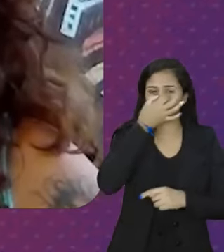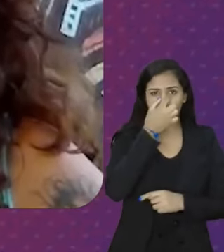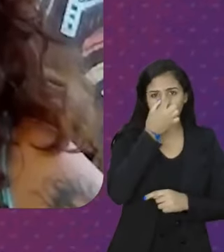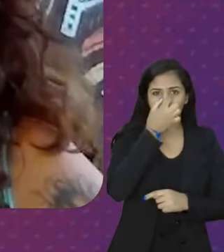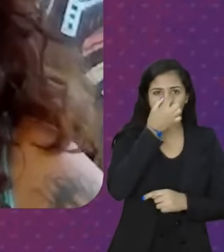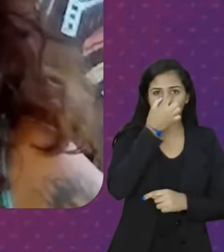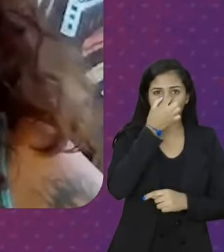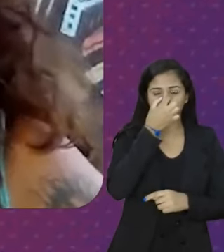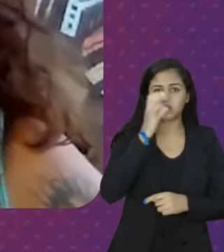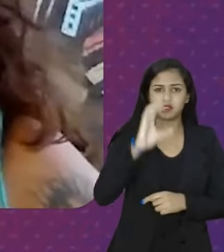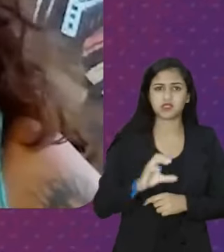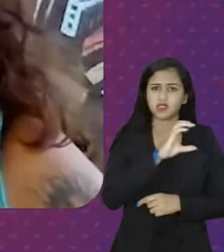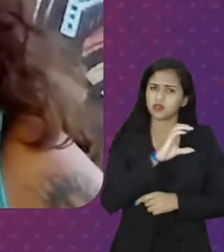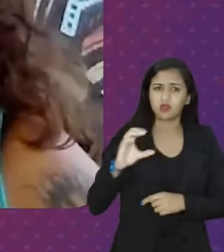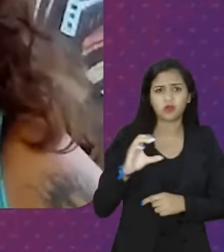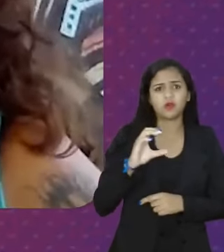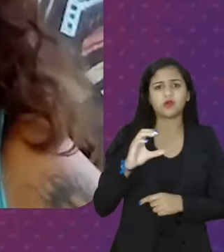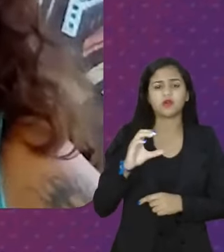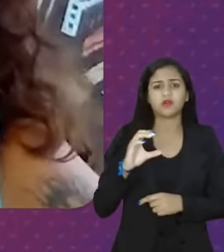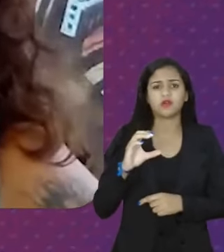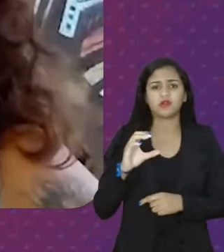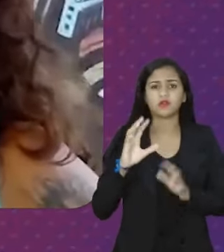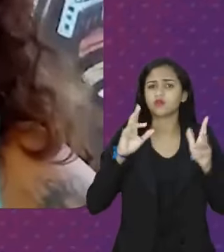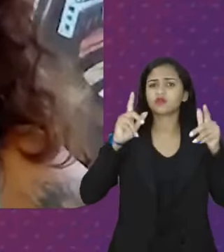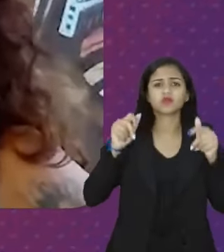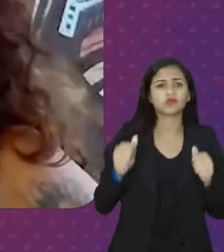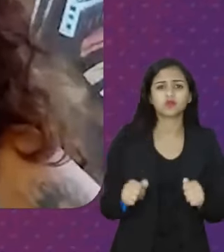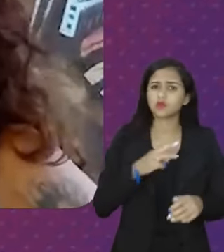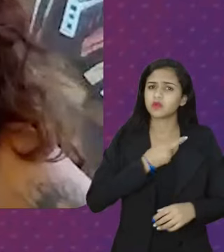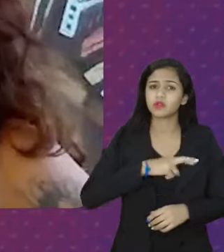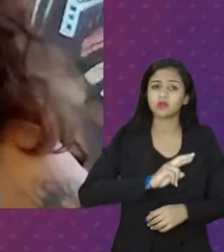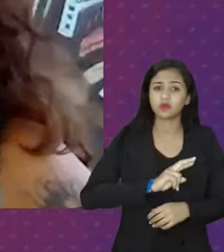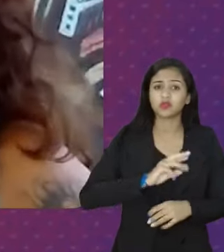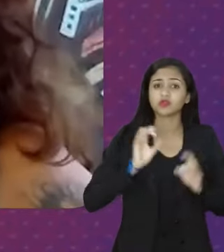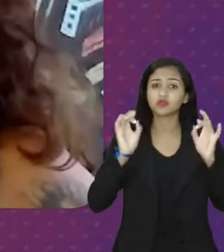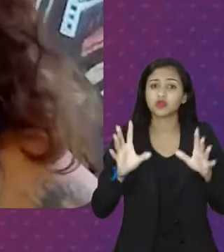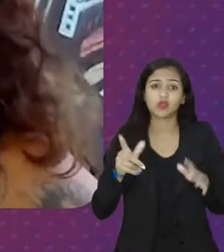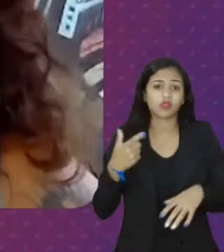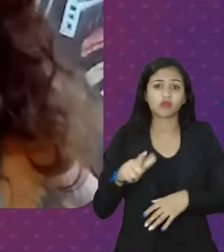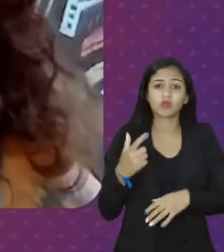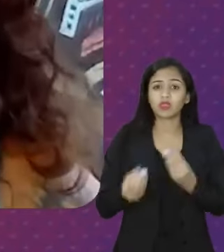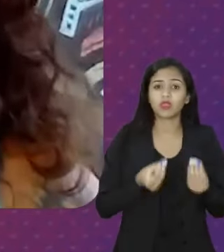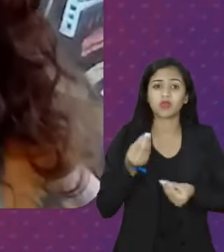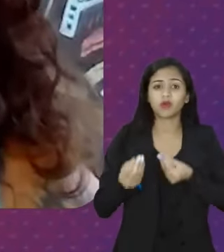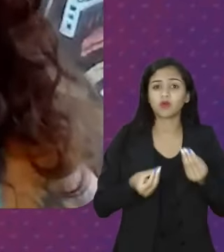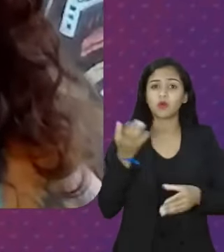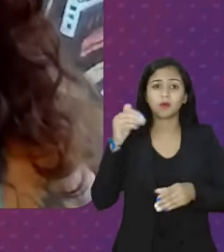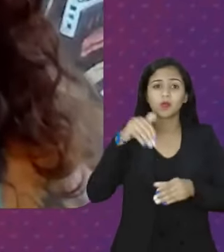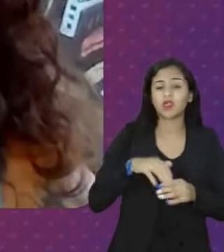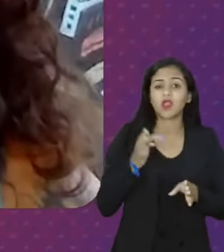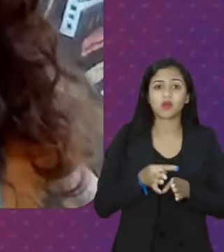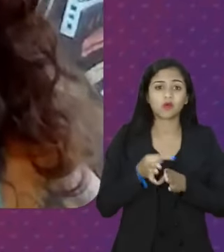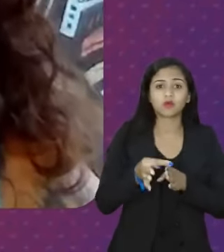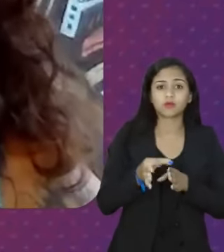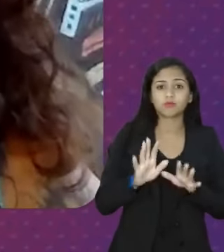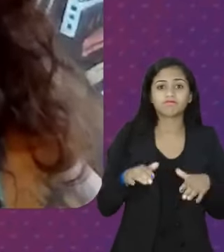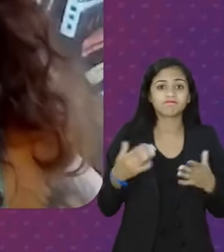evangélicas, católicas, por todas as religiões, só que não dá para você ir para dentro do conselho